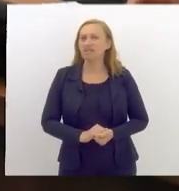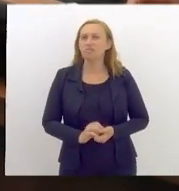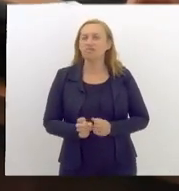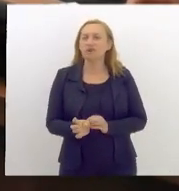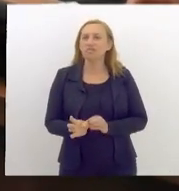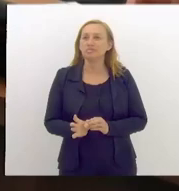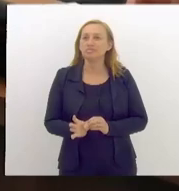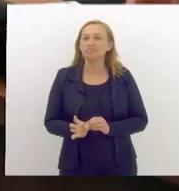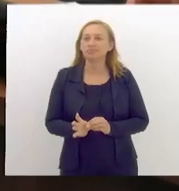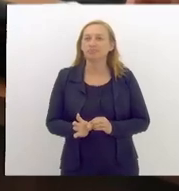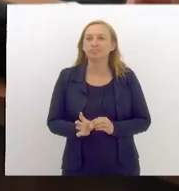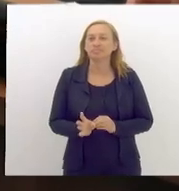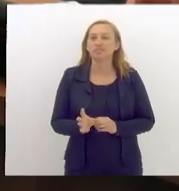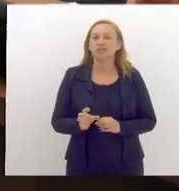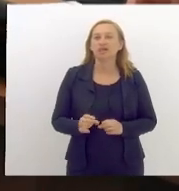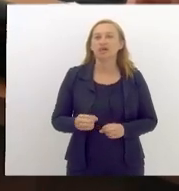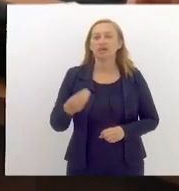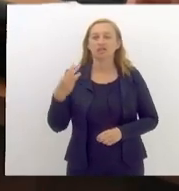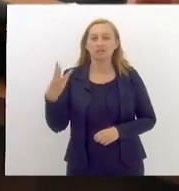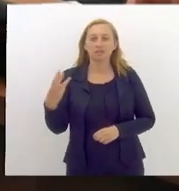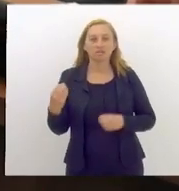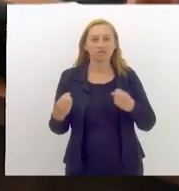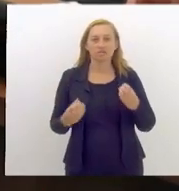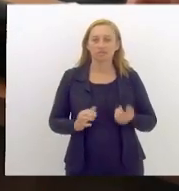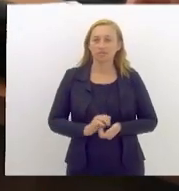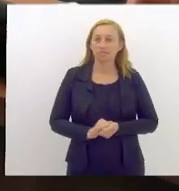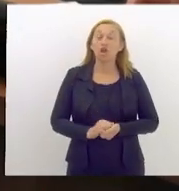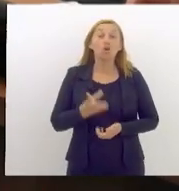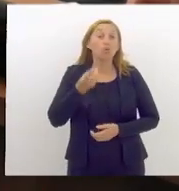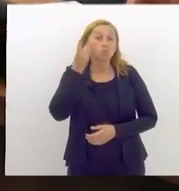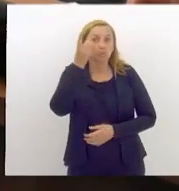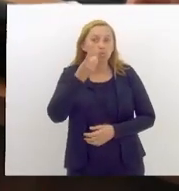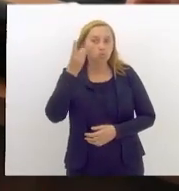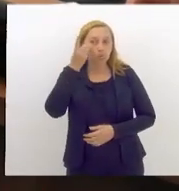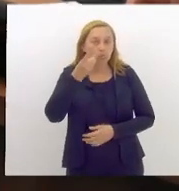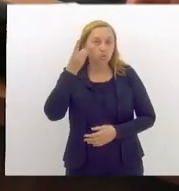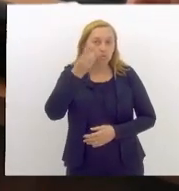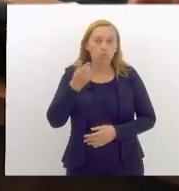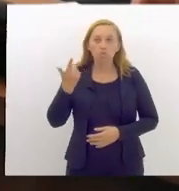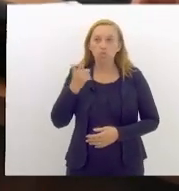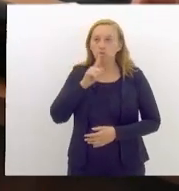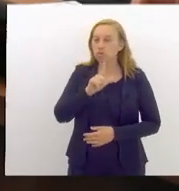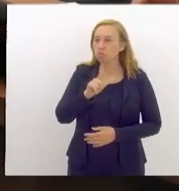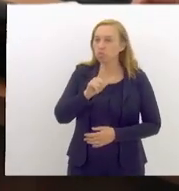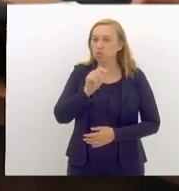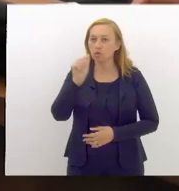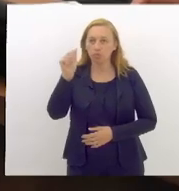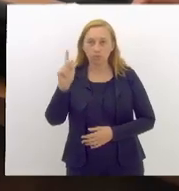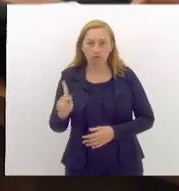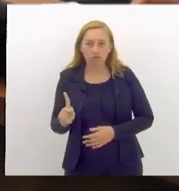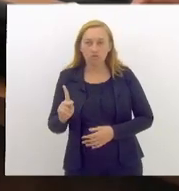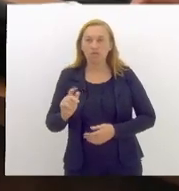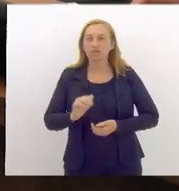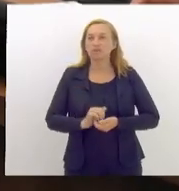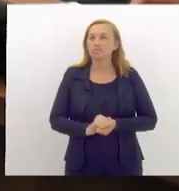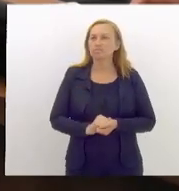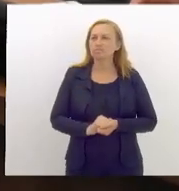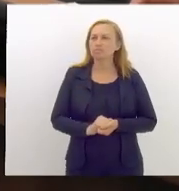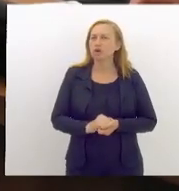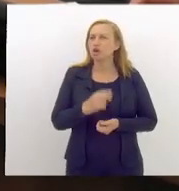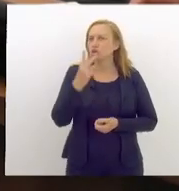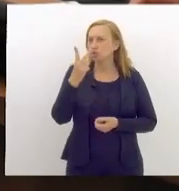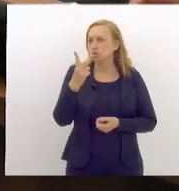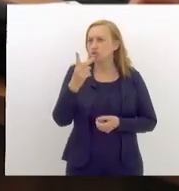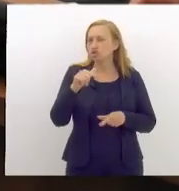com um e palestra entrava com três e o deputado conseguia uma aposentadoria proporcional com